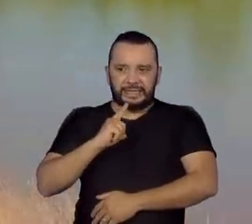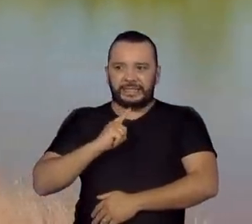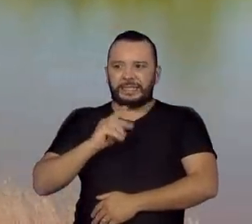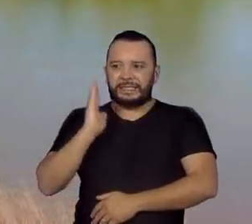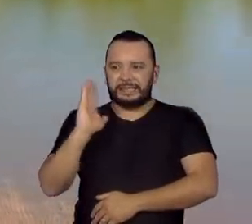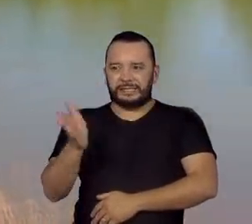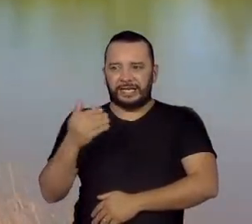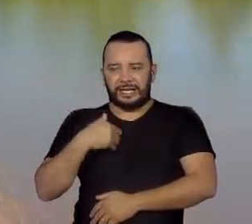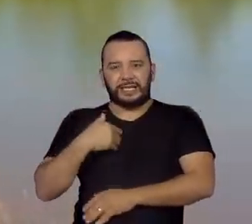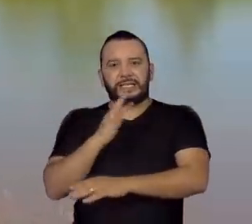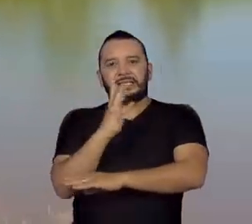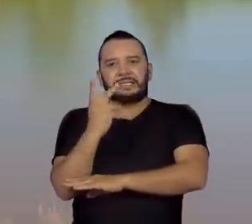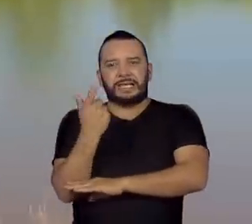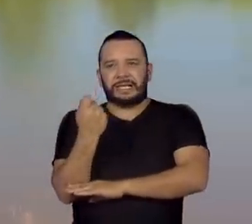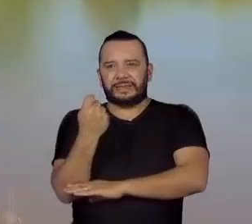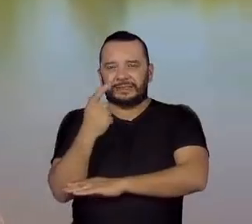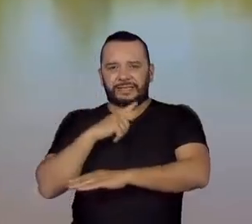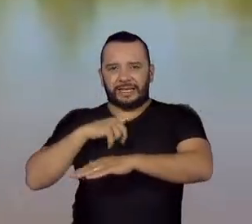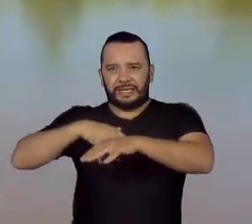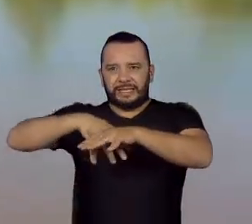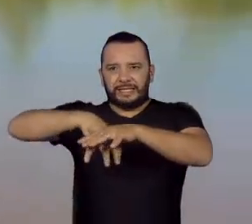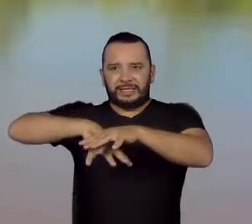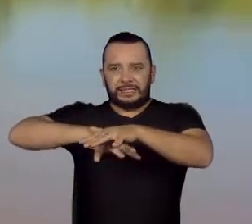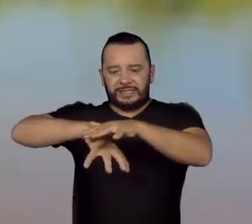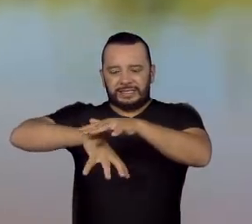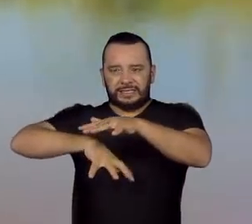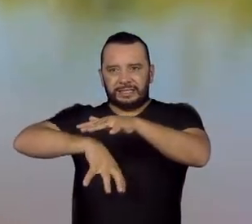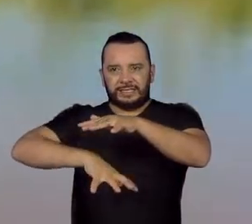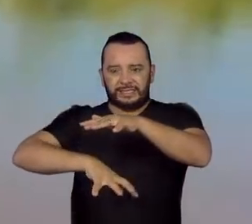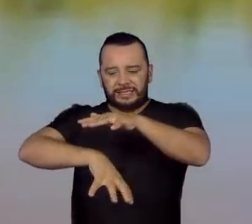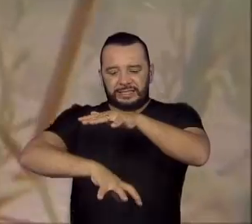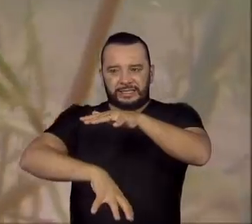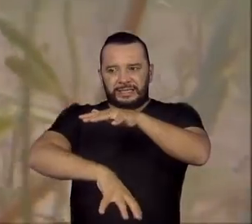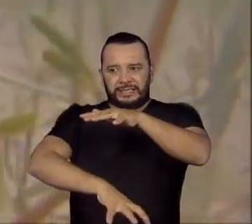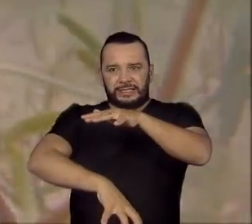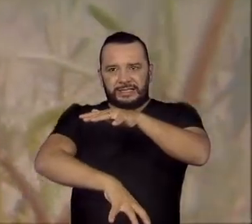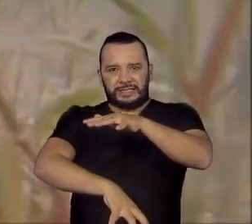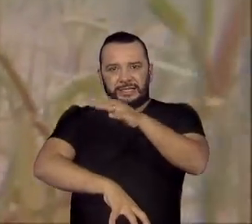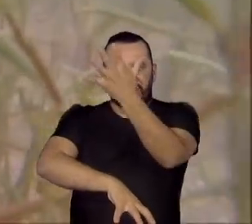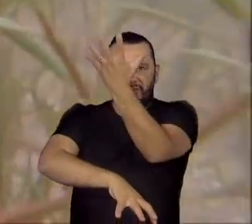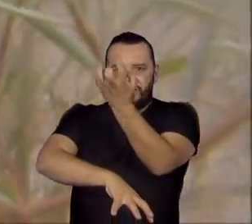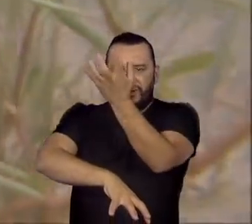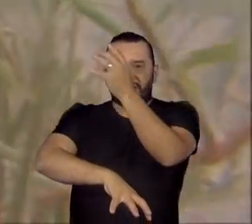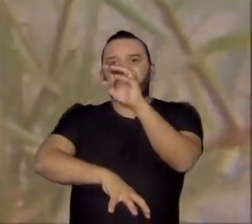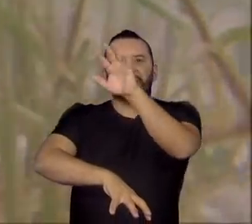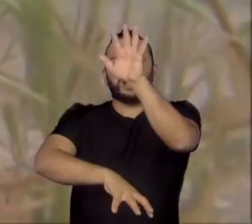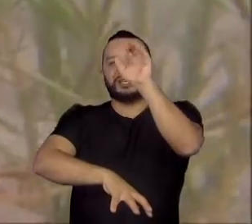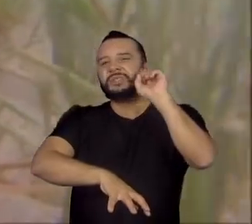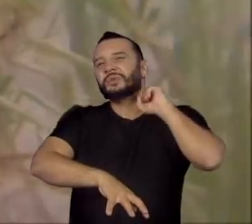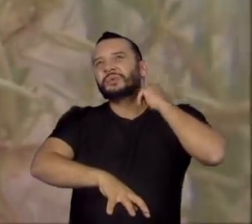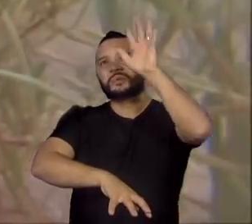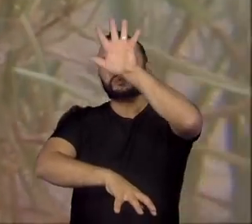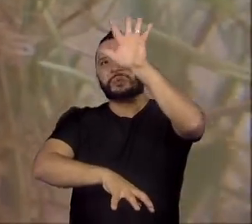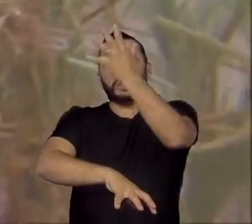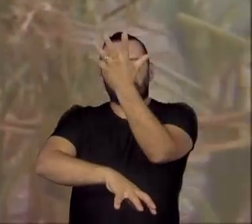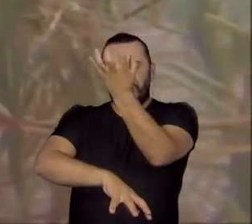de raízes que acumula uma grande quantidade de carbono. Os manguezais são